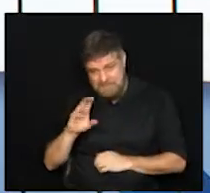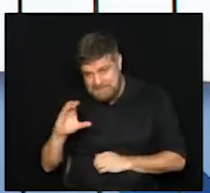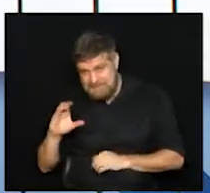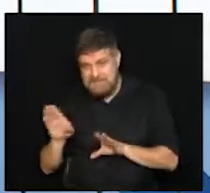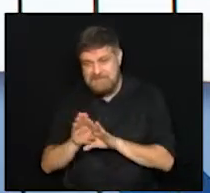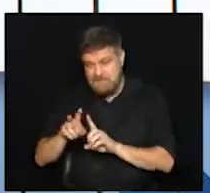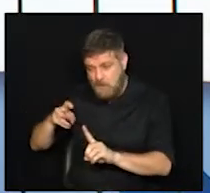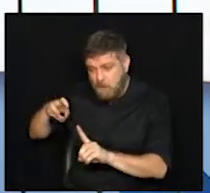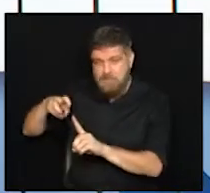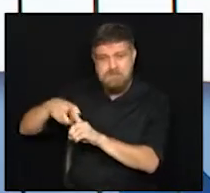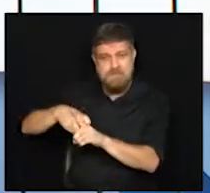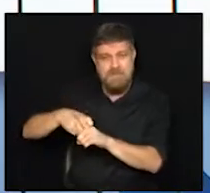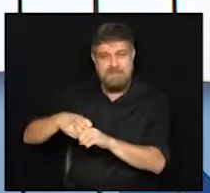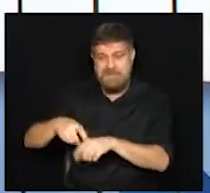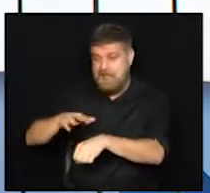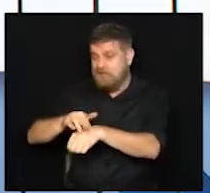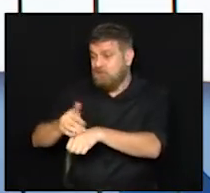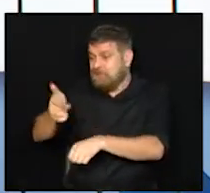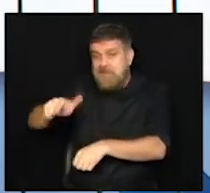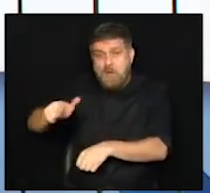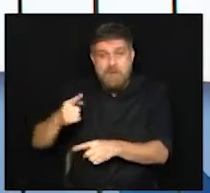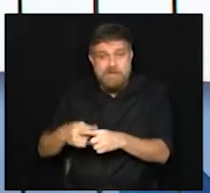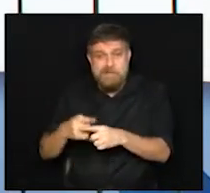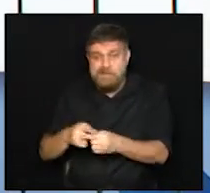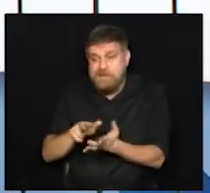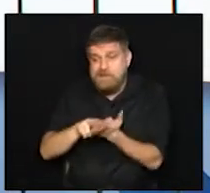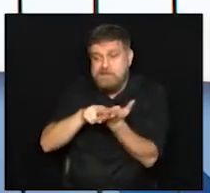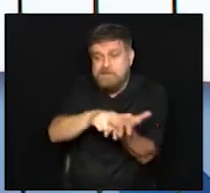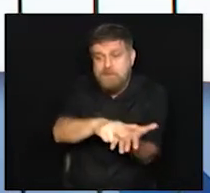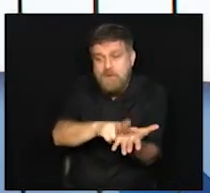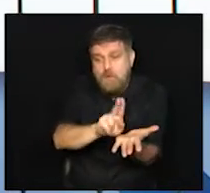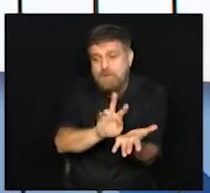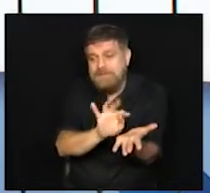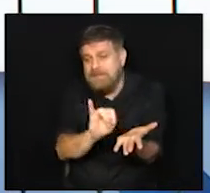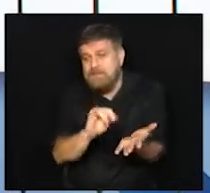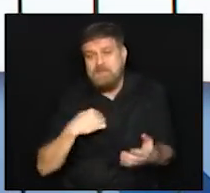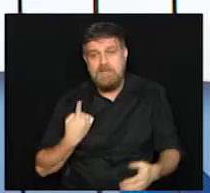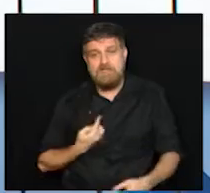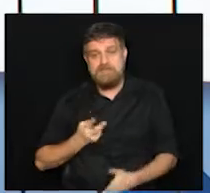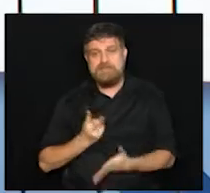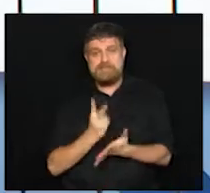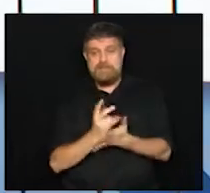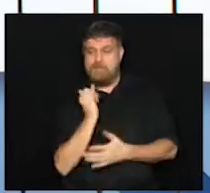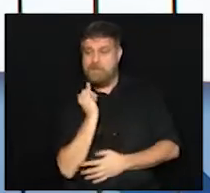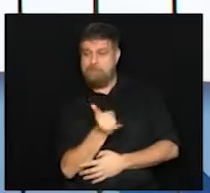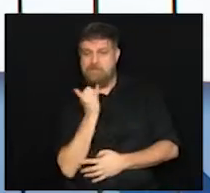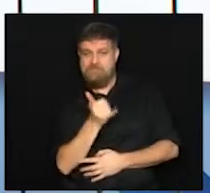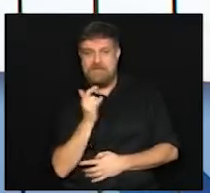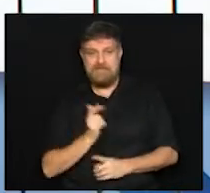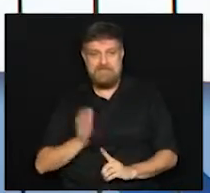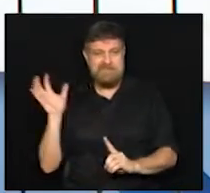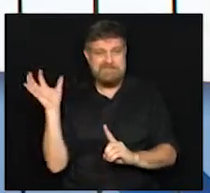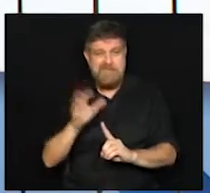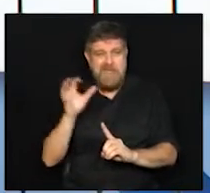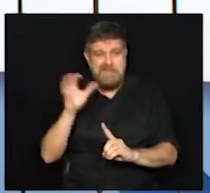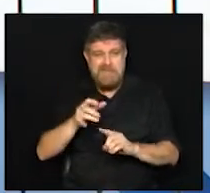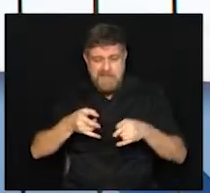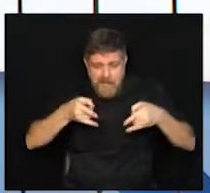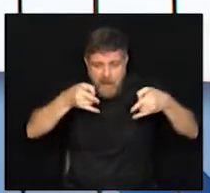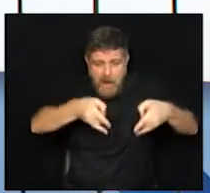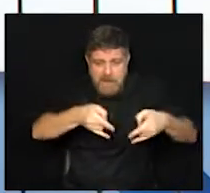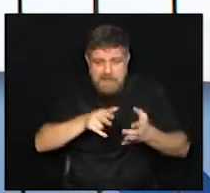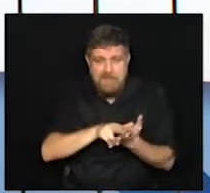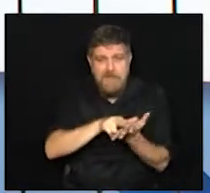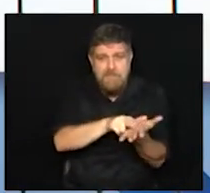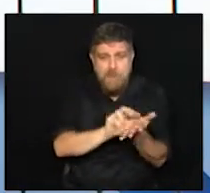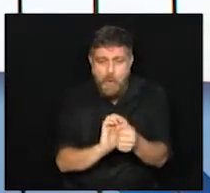acidentes de trânsito, entre outros. Por quê? A gente sempre fala aqui da pressão dos leitos de UTI